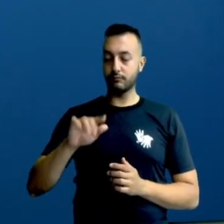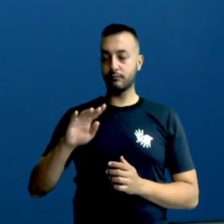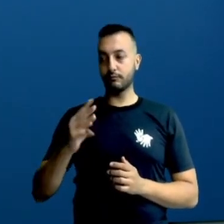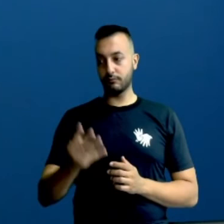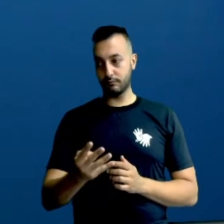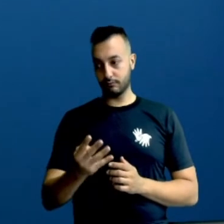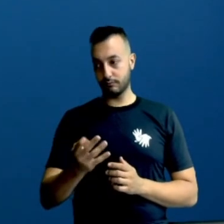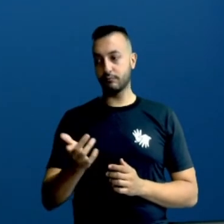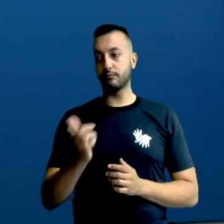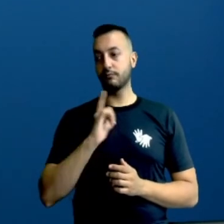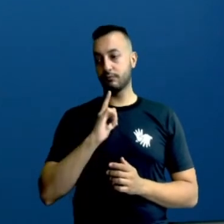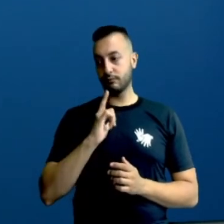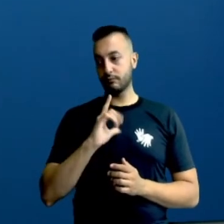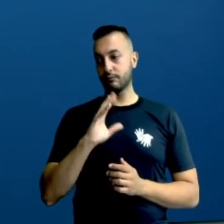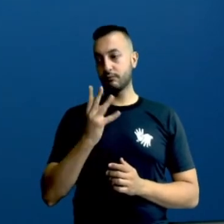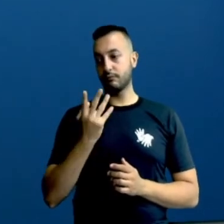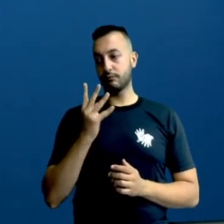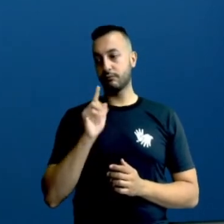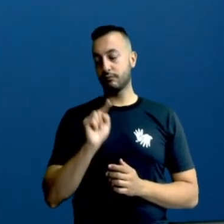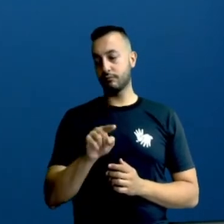1774 tinha